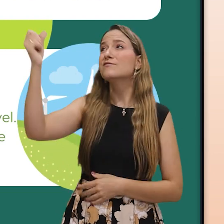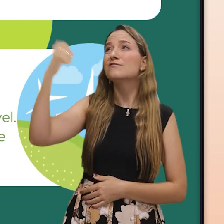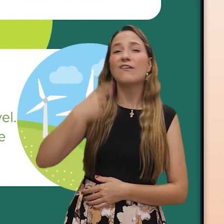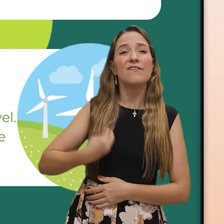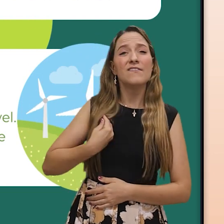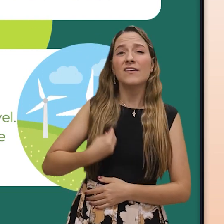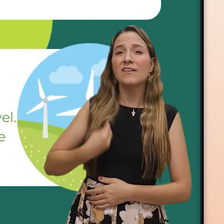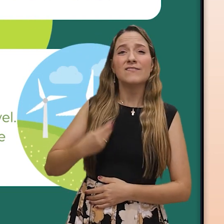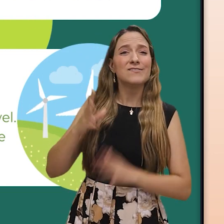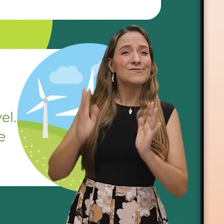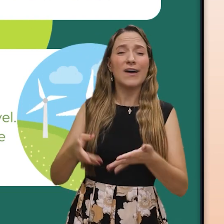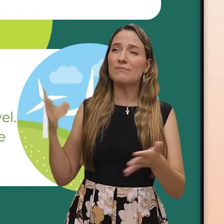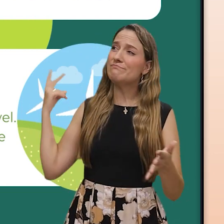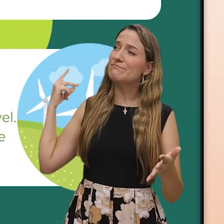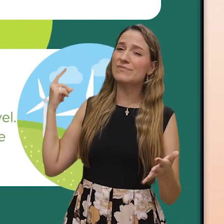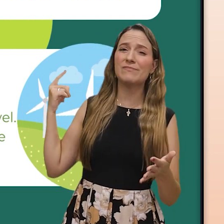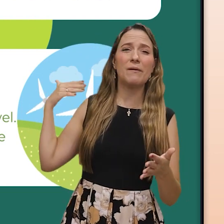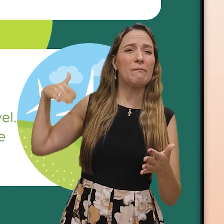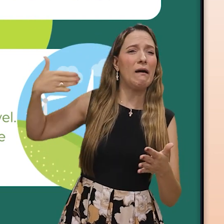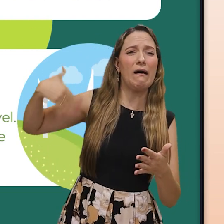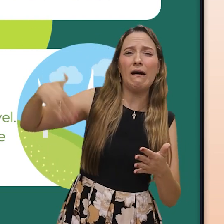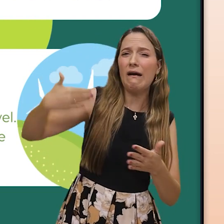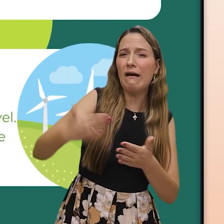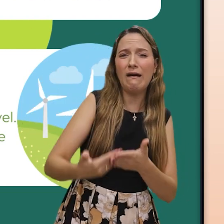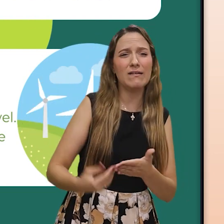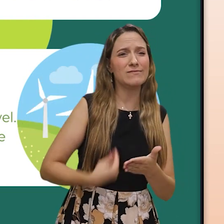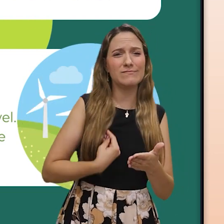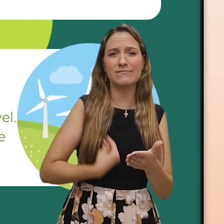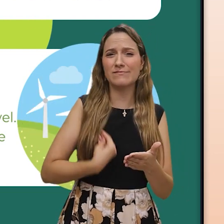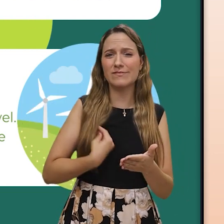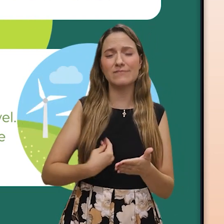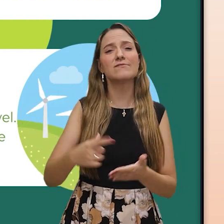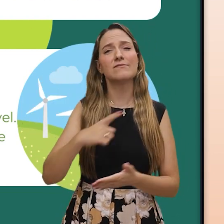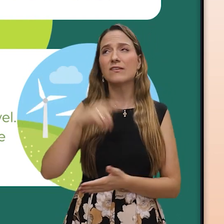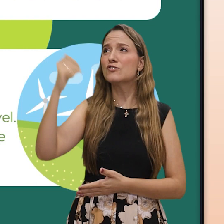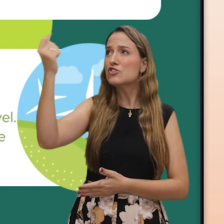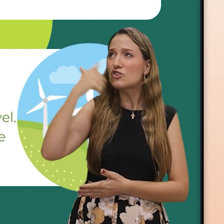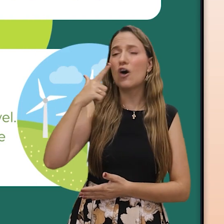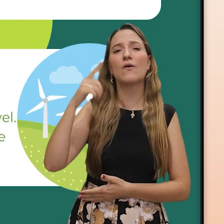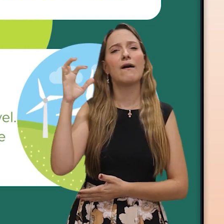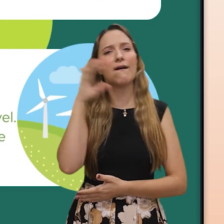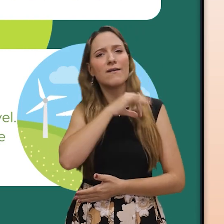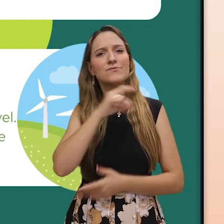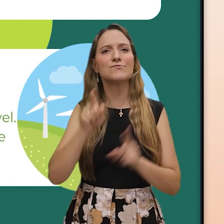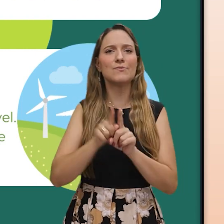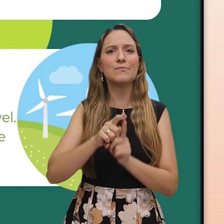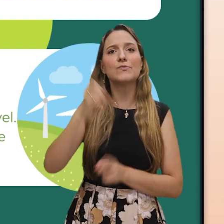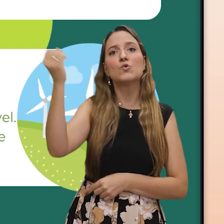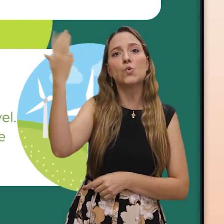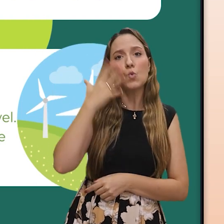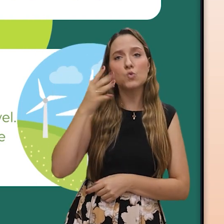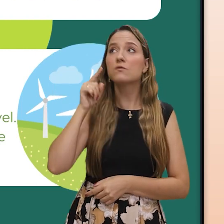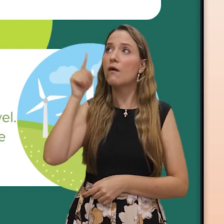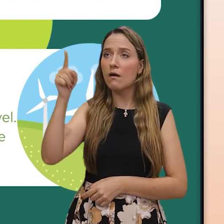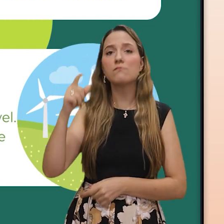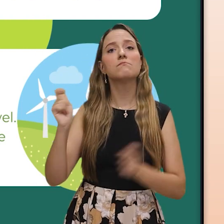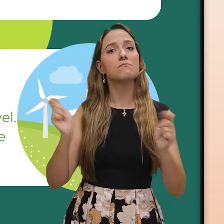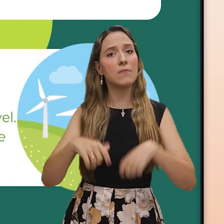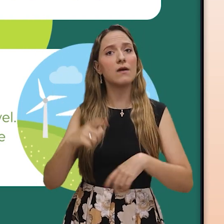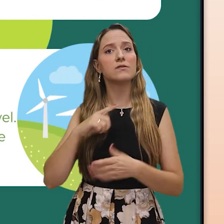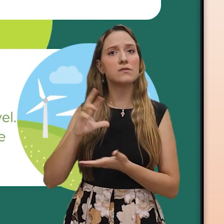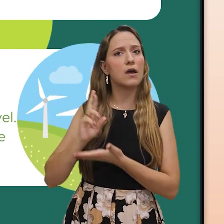se formou, o Sol produz energia na forma de calor e luz. É considerado, sim, um